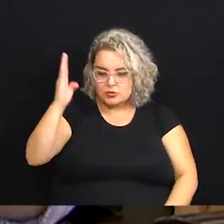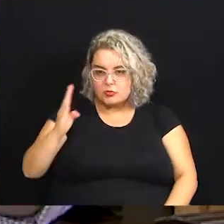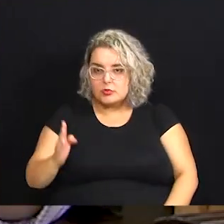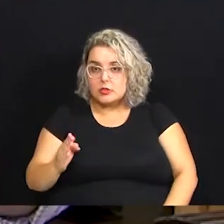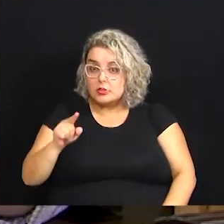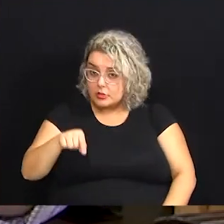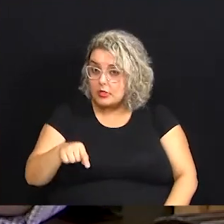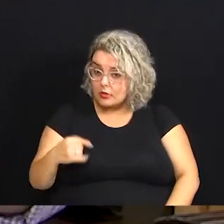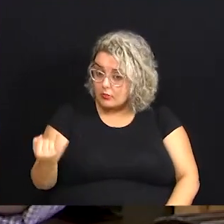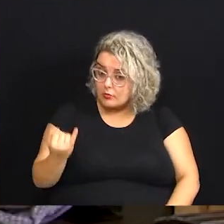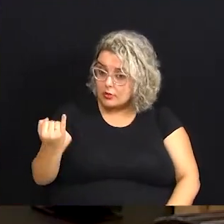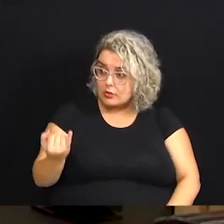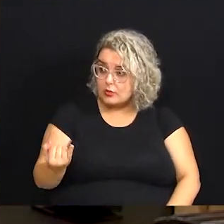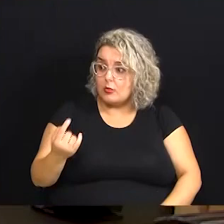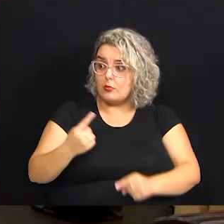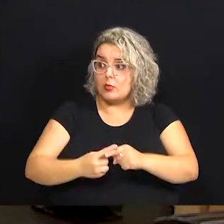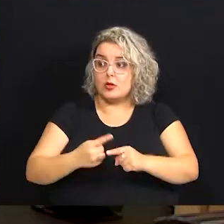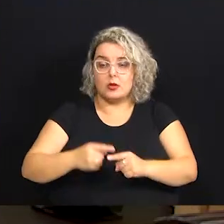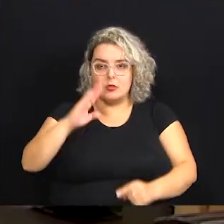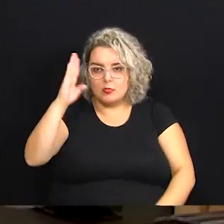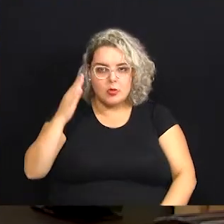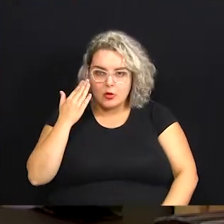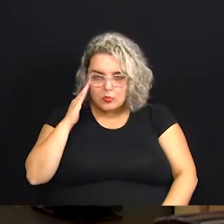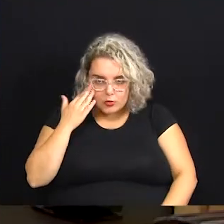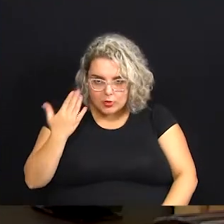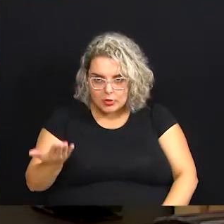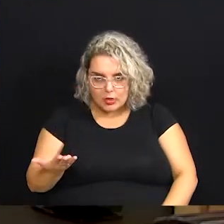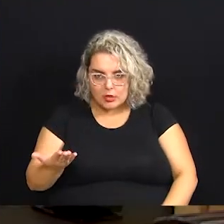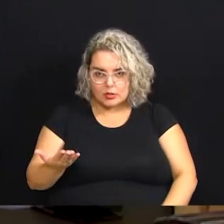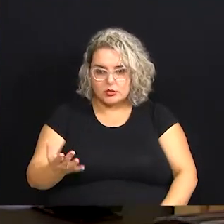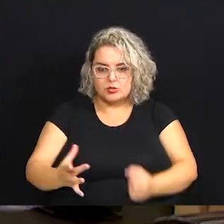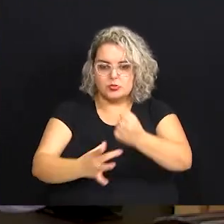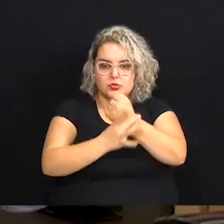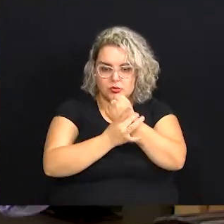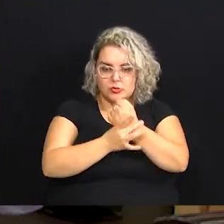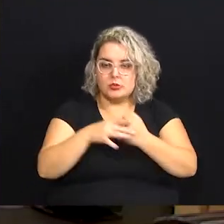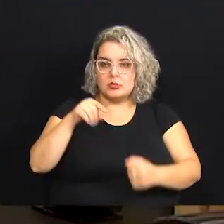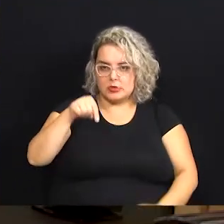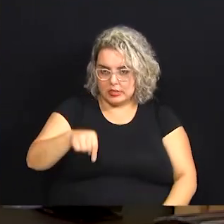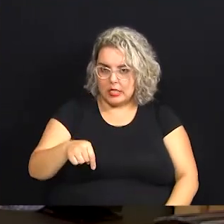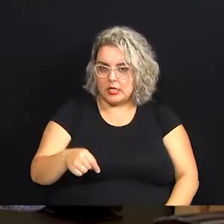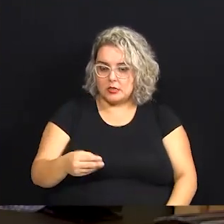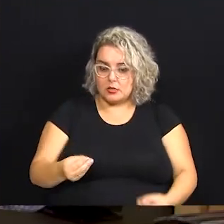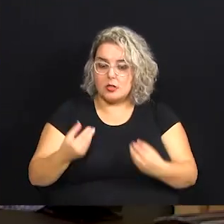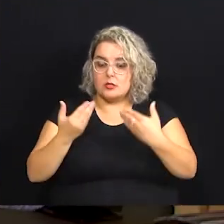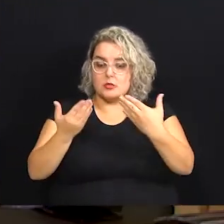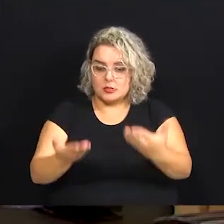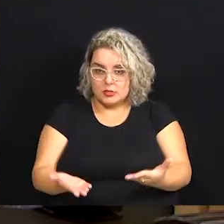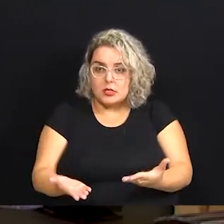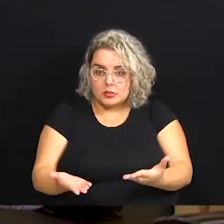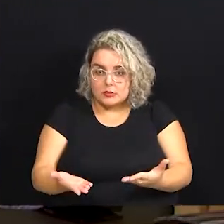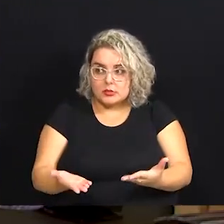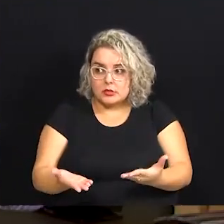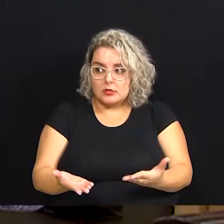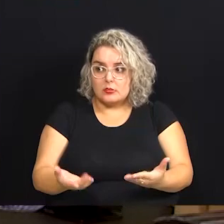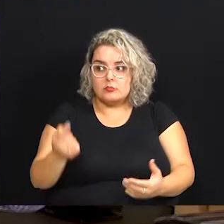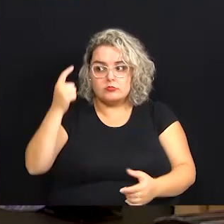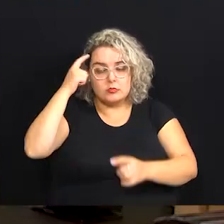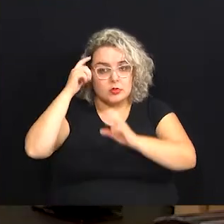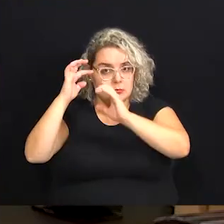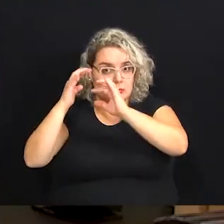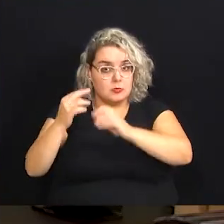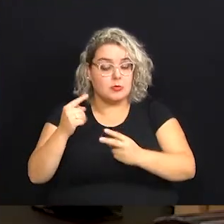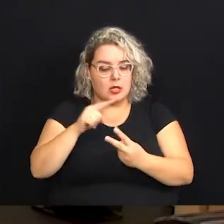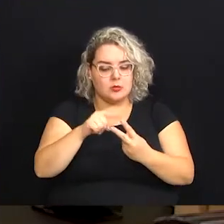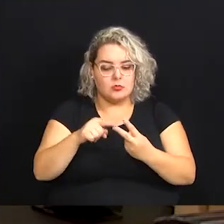E isso é que é interessante, porque o brasileiro ele não entende essa questão do seguro. E aqui eu quero te trazer uma reflexão